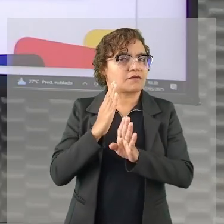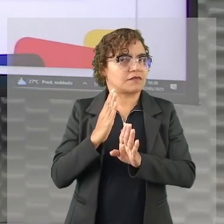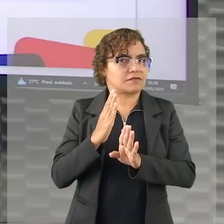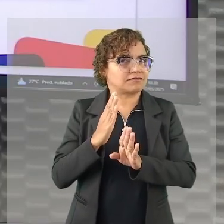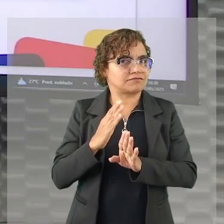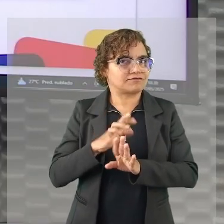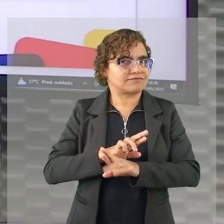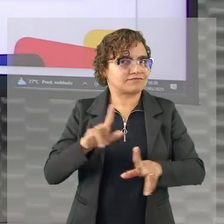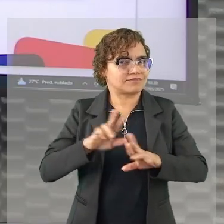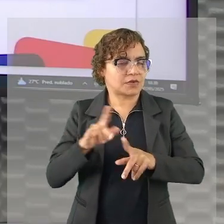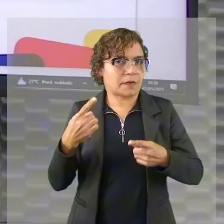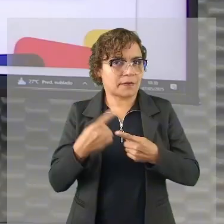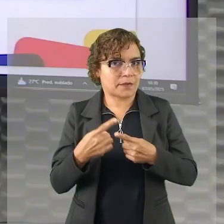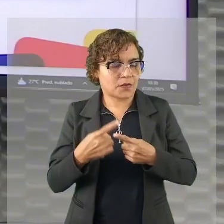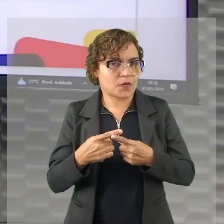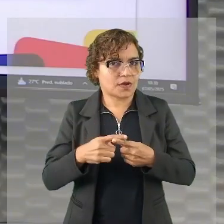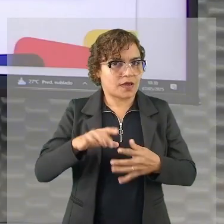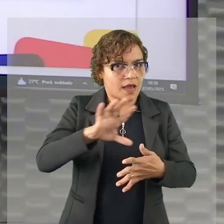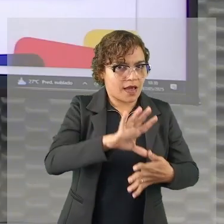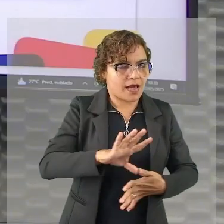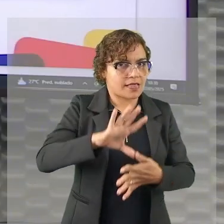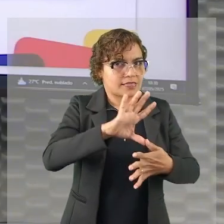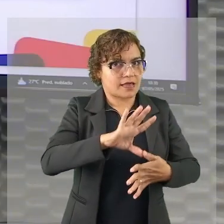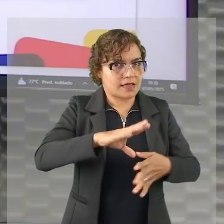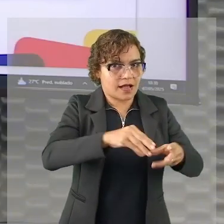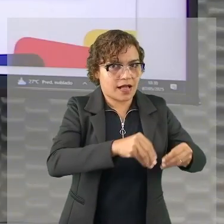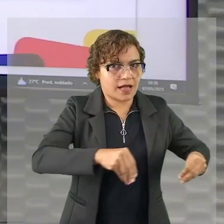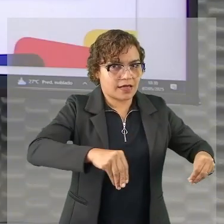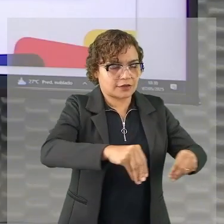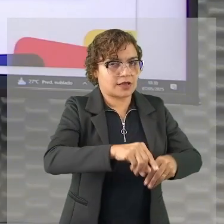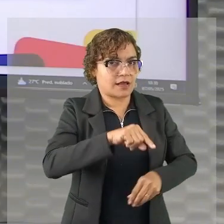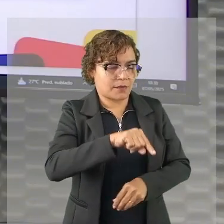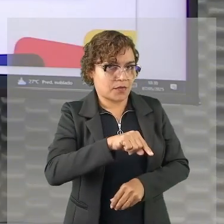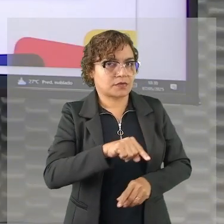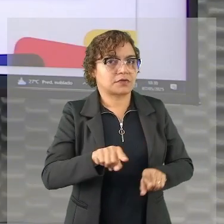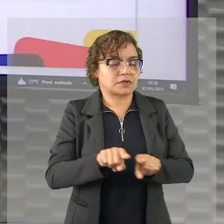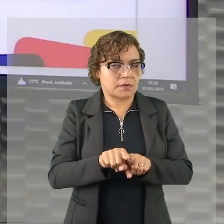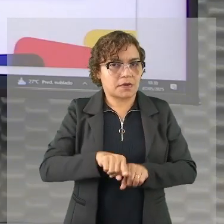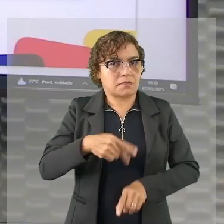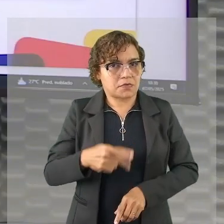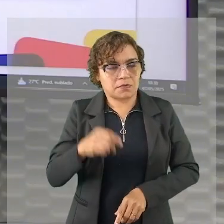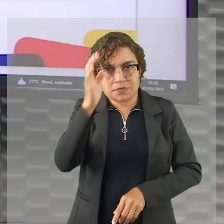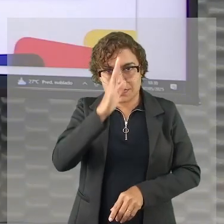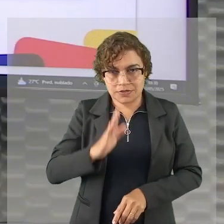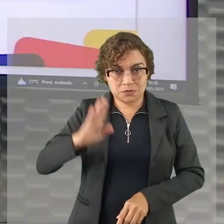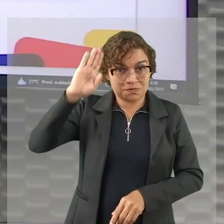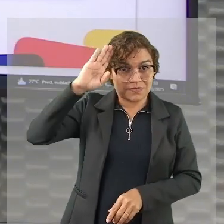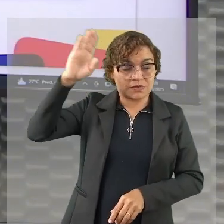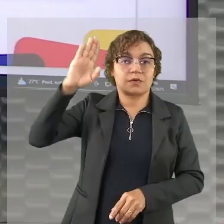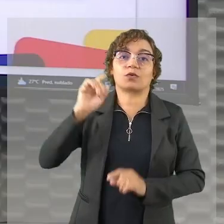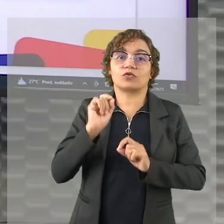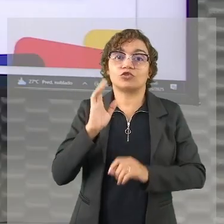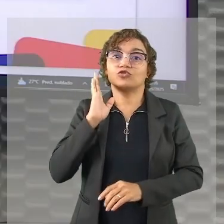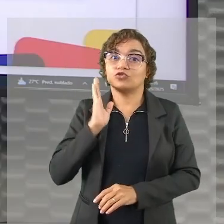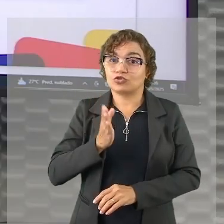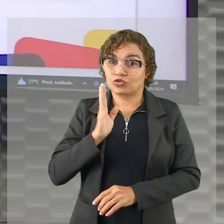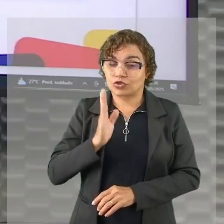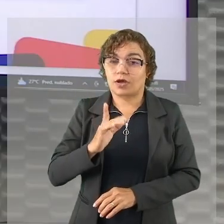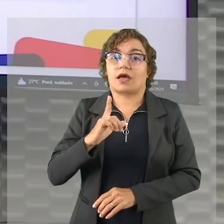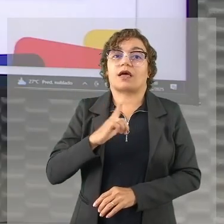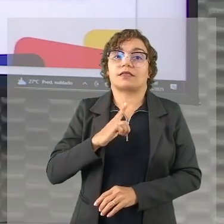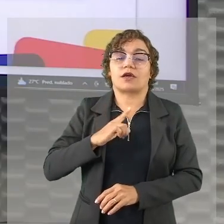porque as terras da América, de uma forma geral, e principalmente aqui também no Brasil, nós já